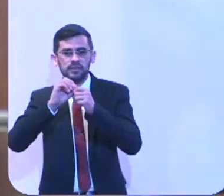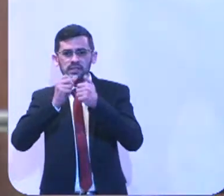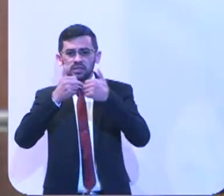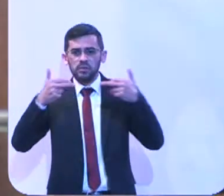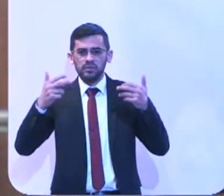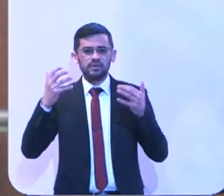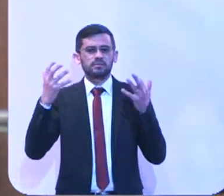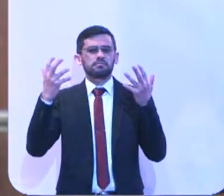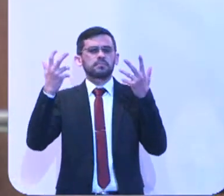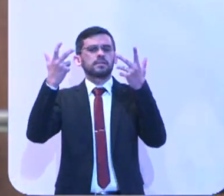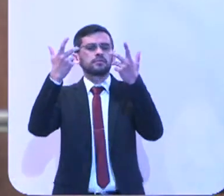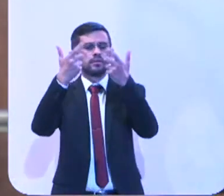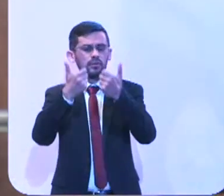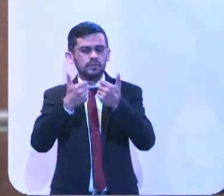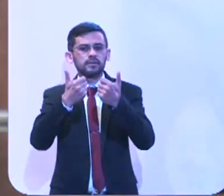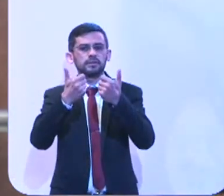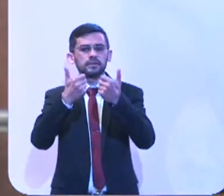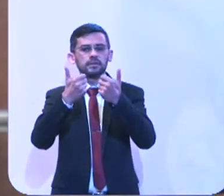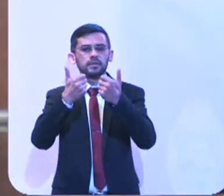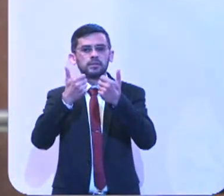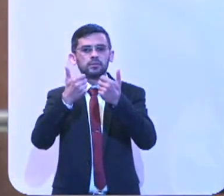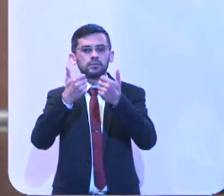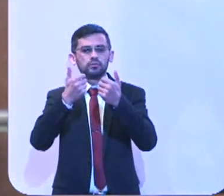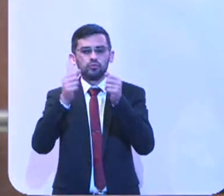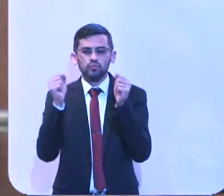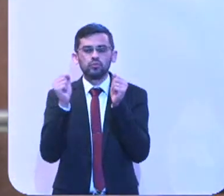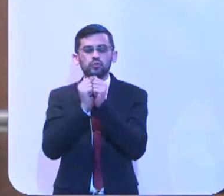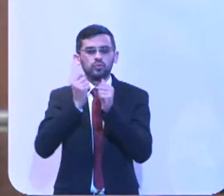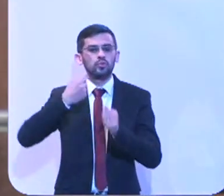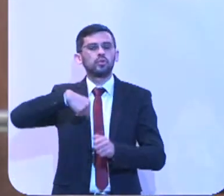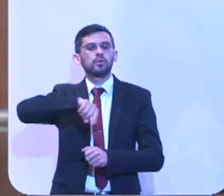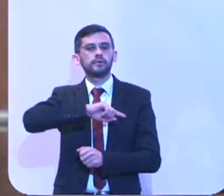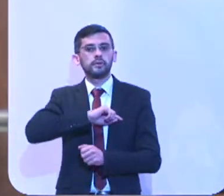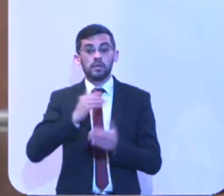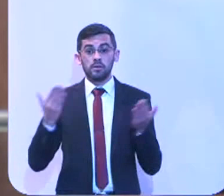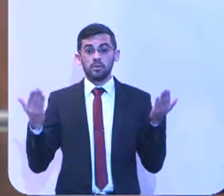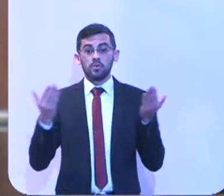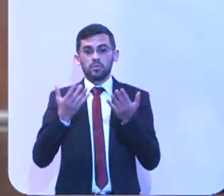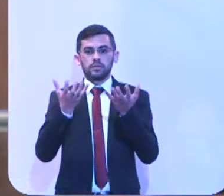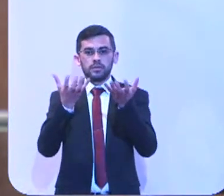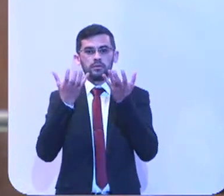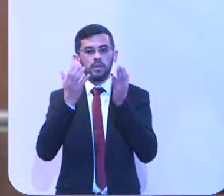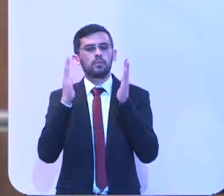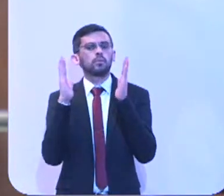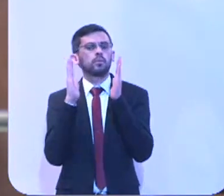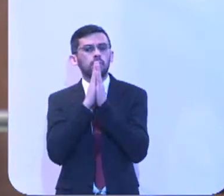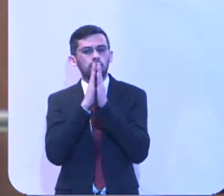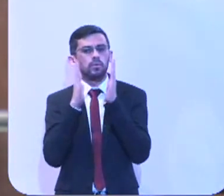coisas grandiosas entre nós. Hoje eu queria